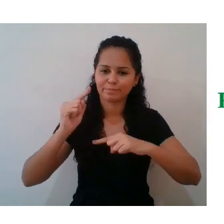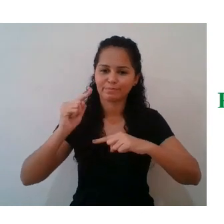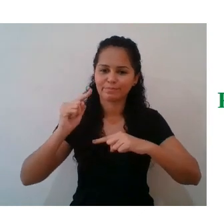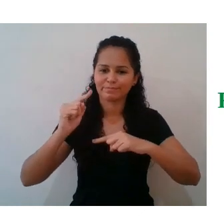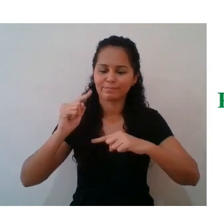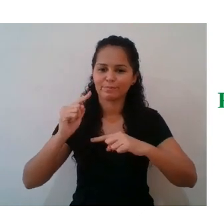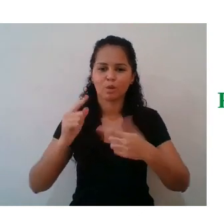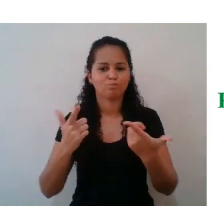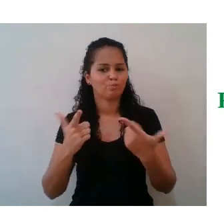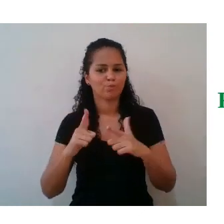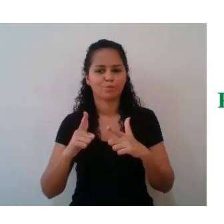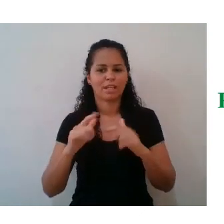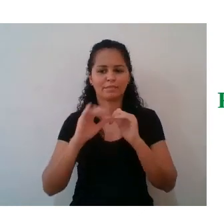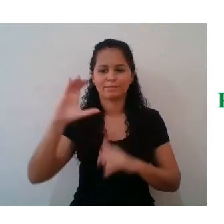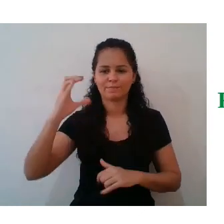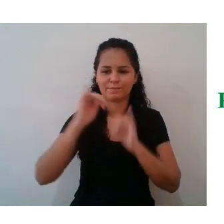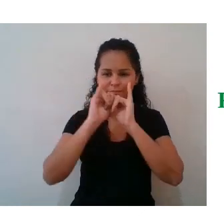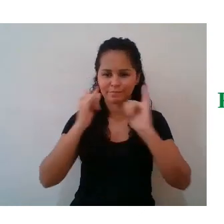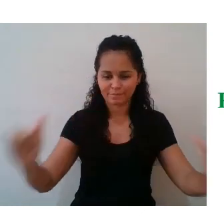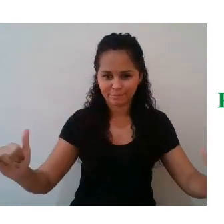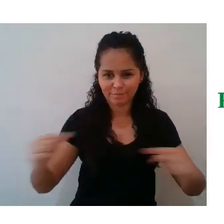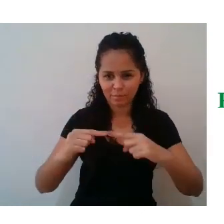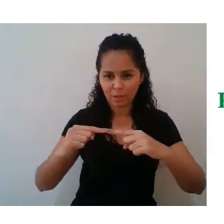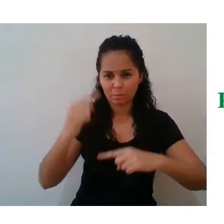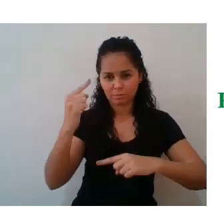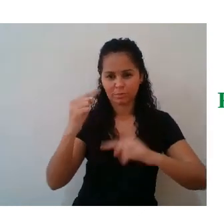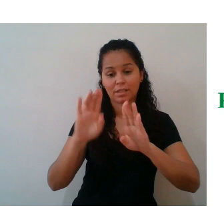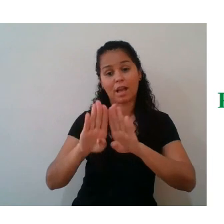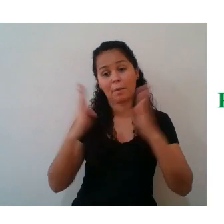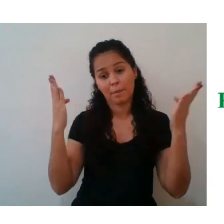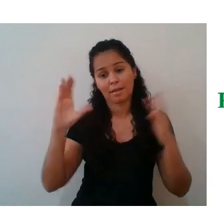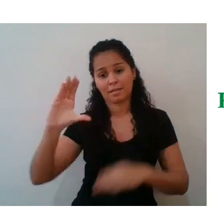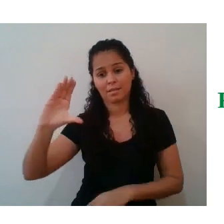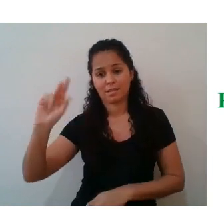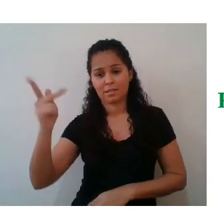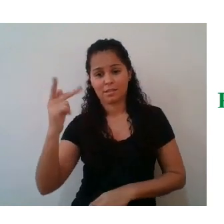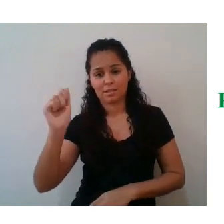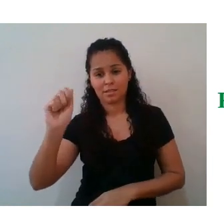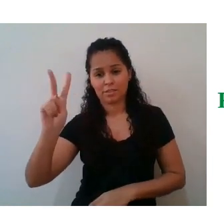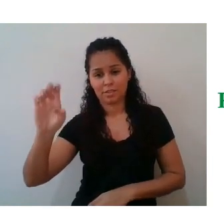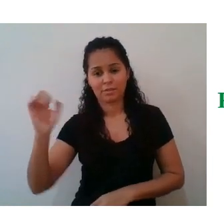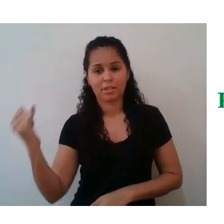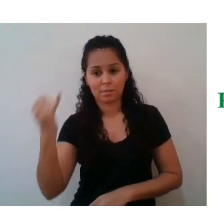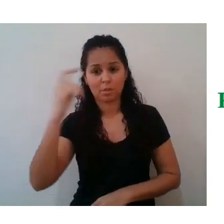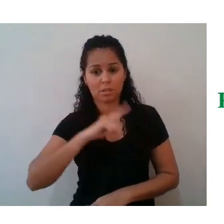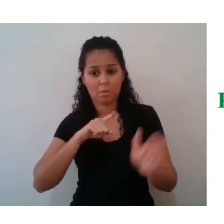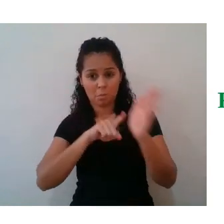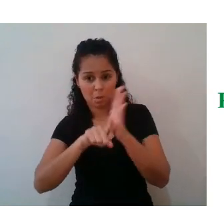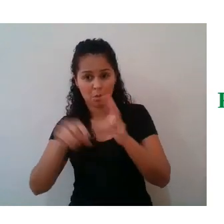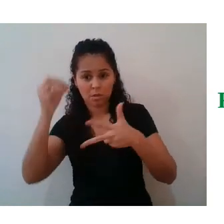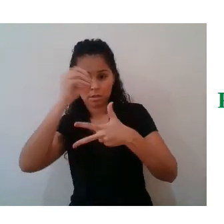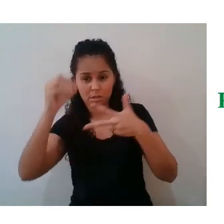acontece. Então, com a chave aberta, você não tem passagem de corrente. Isso é importante, é um elemento que cai com frequência no